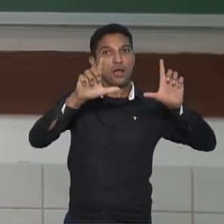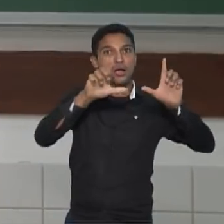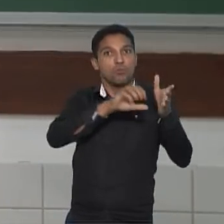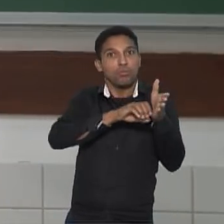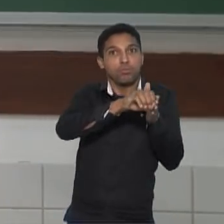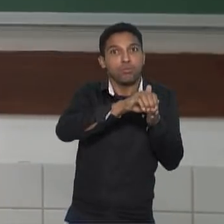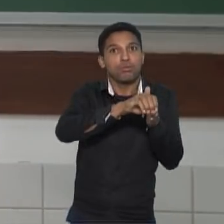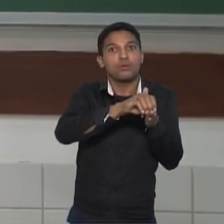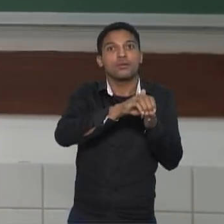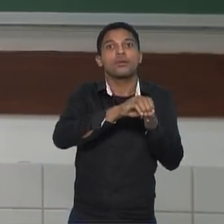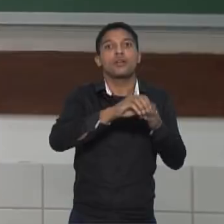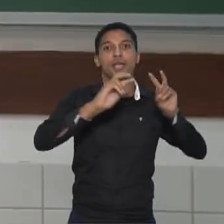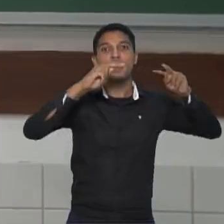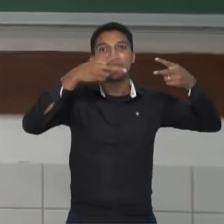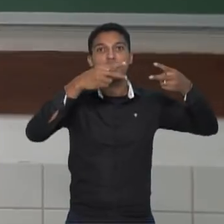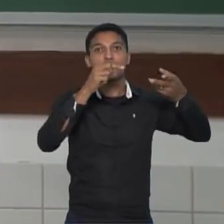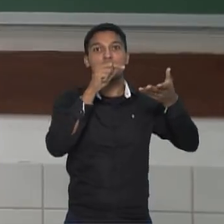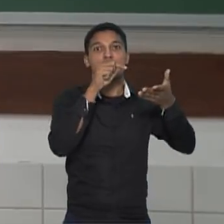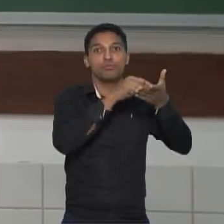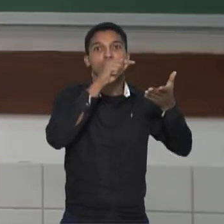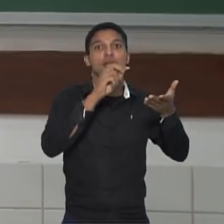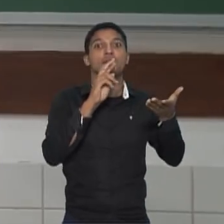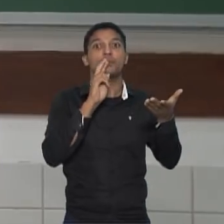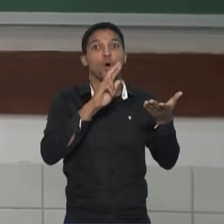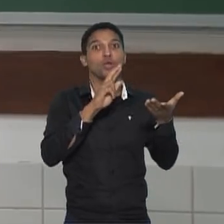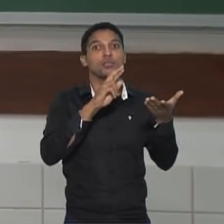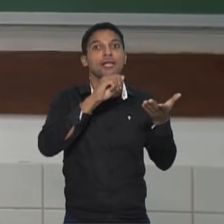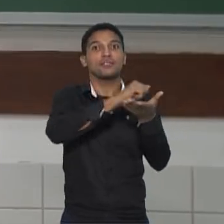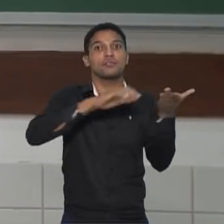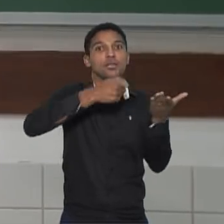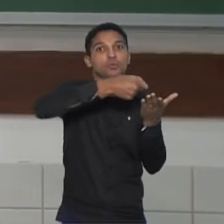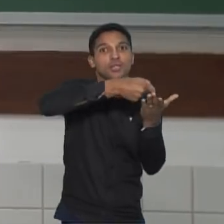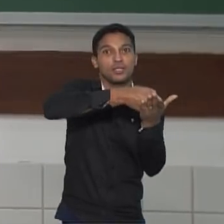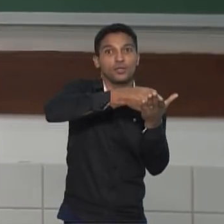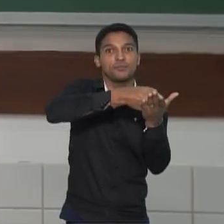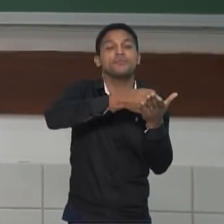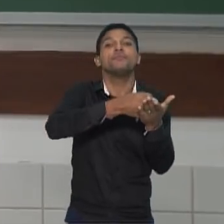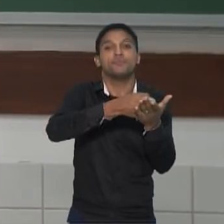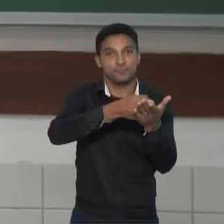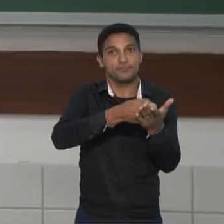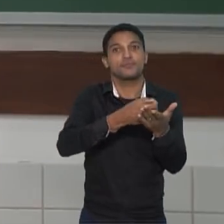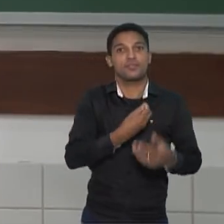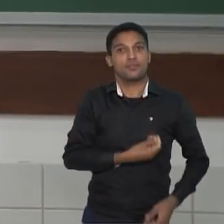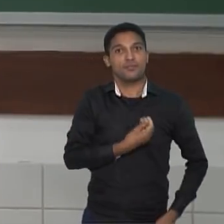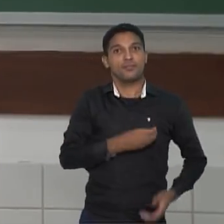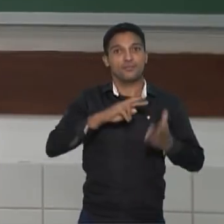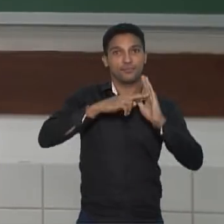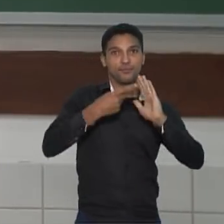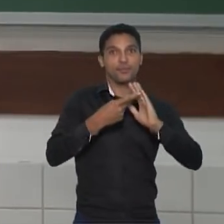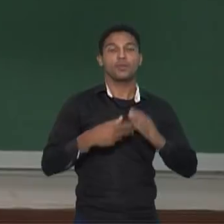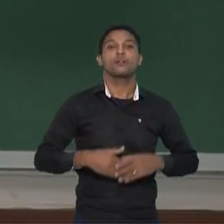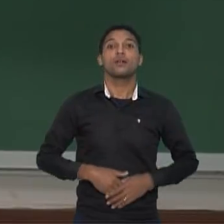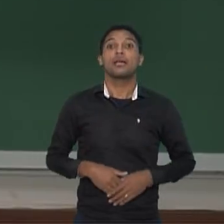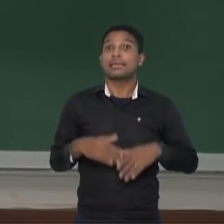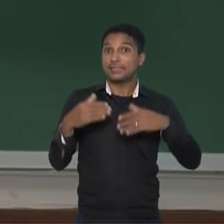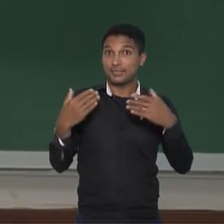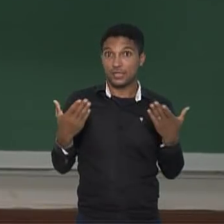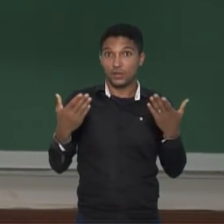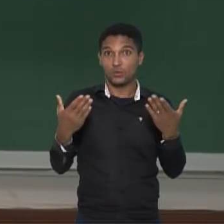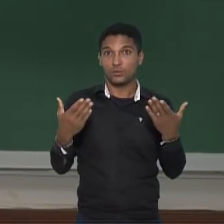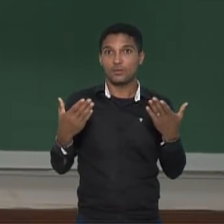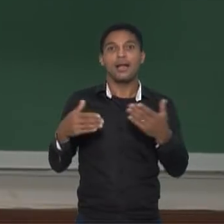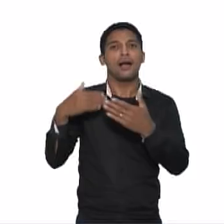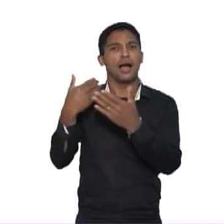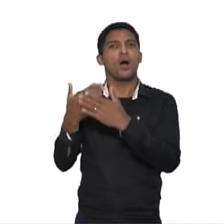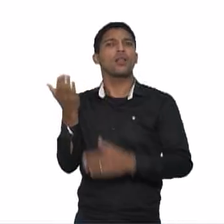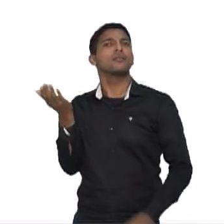lá. Consumo e sustentabilidade ambiental. Mas, retomando, nas aulas anteriores, a gente